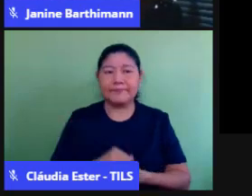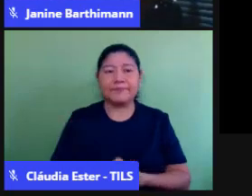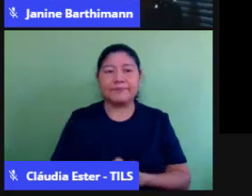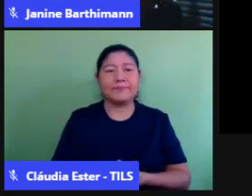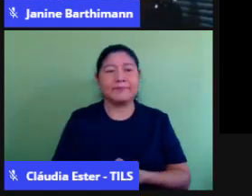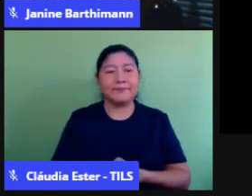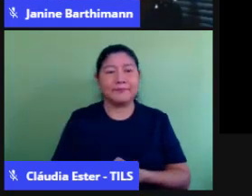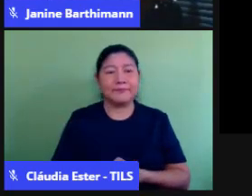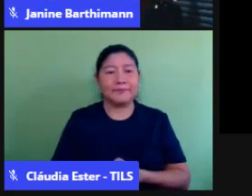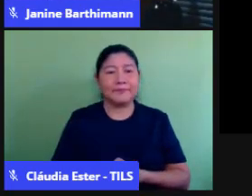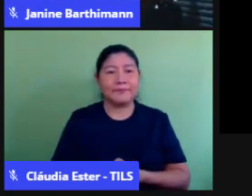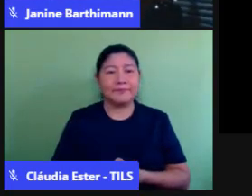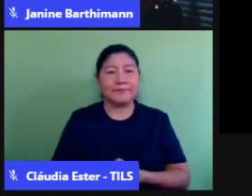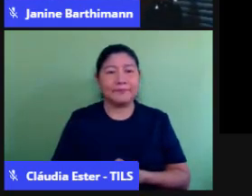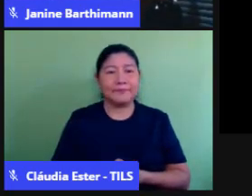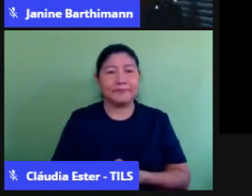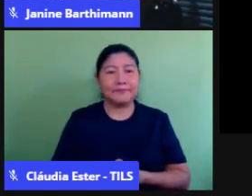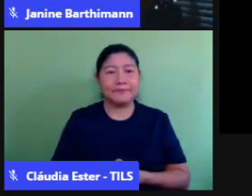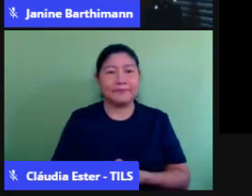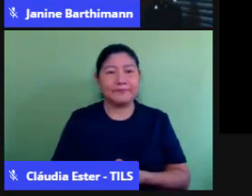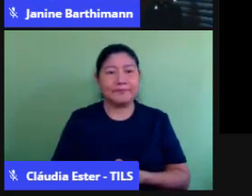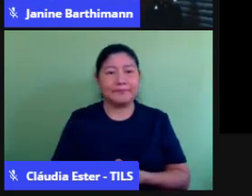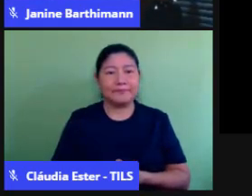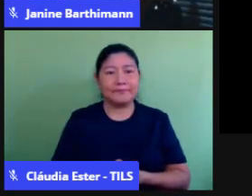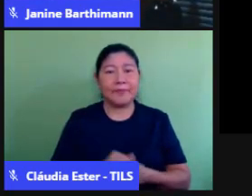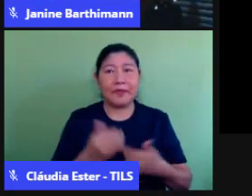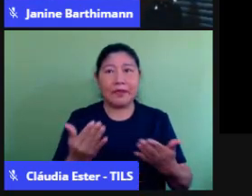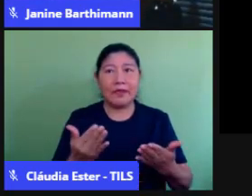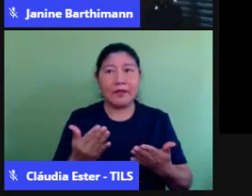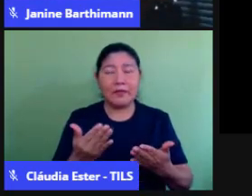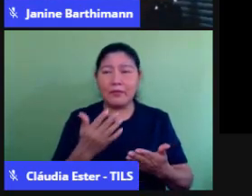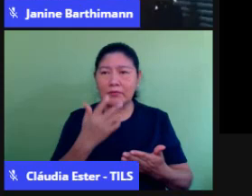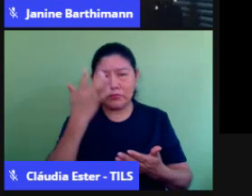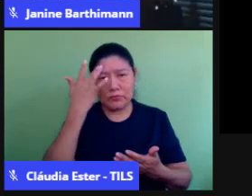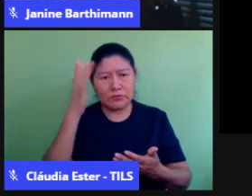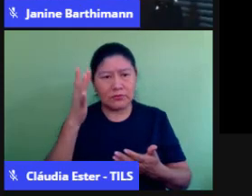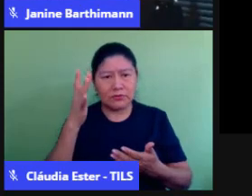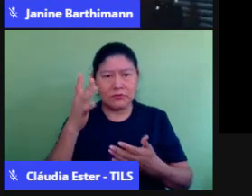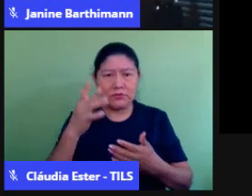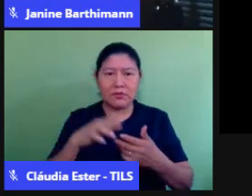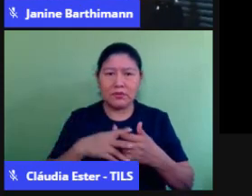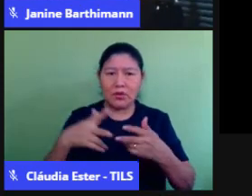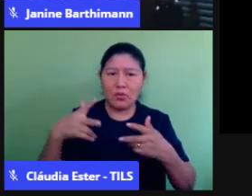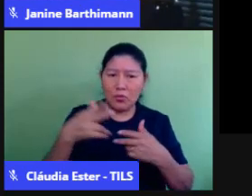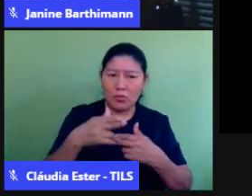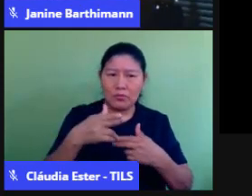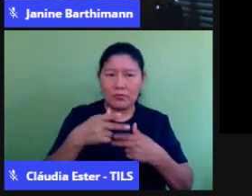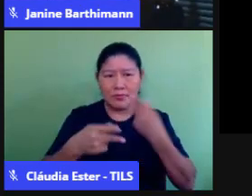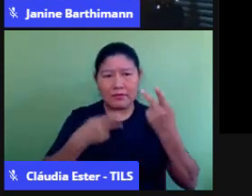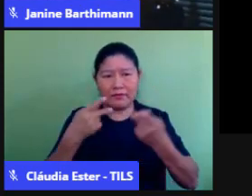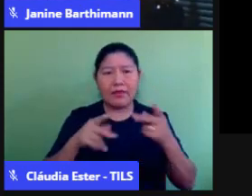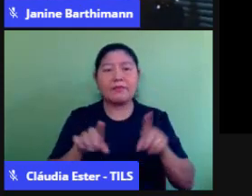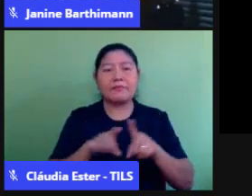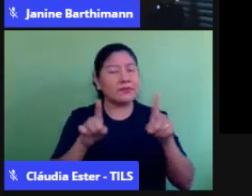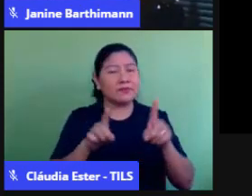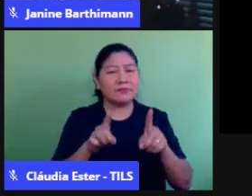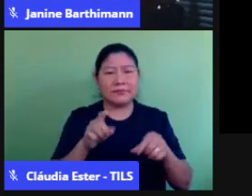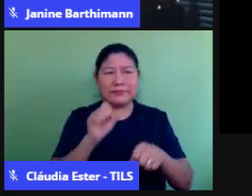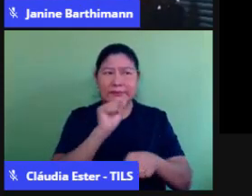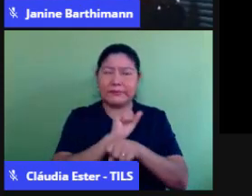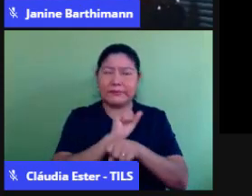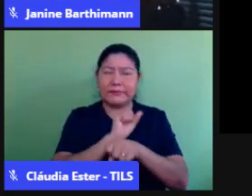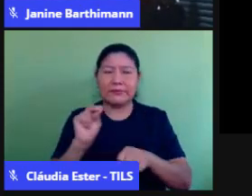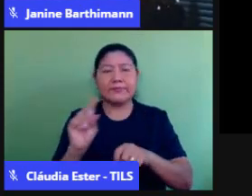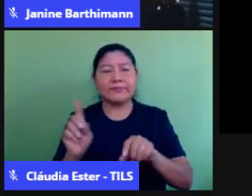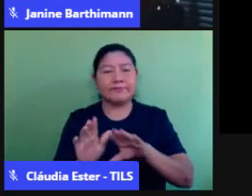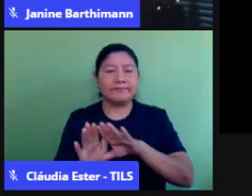Eu não sei se cortou um pouquinho minha fala, mas eu espero que não, a Sônia estava falando. Bem,